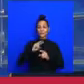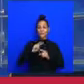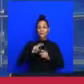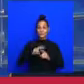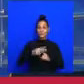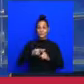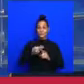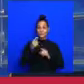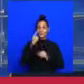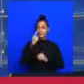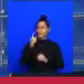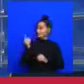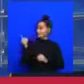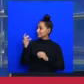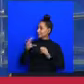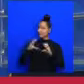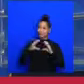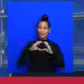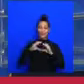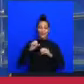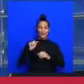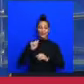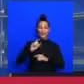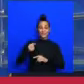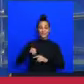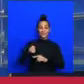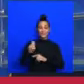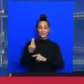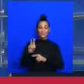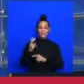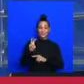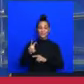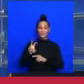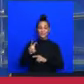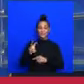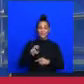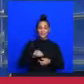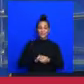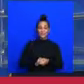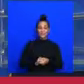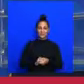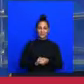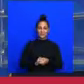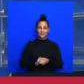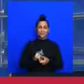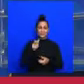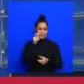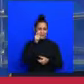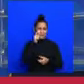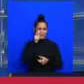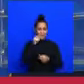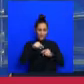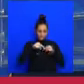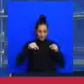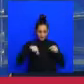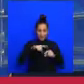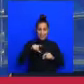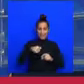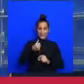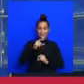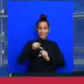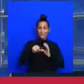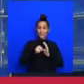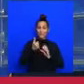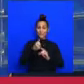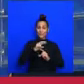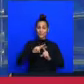sorteio da dupla Sena. Bola azul, 25. Azul, número 25. Vamos confirmar as 6 dezenas sorteadas